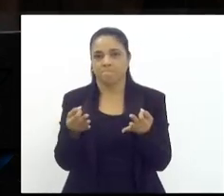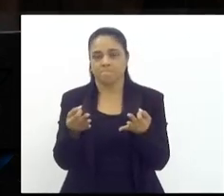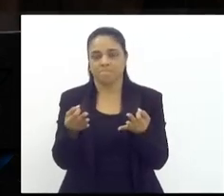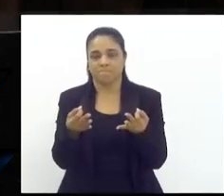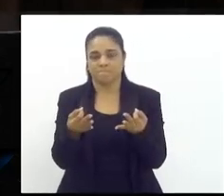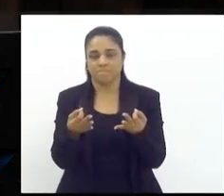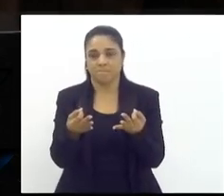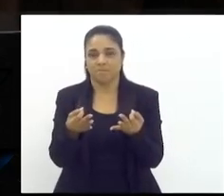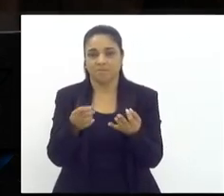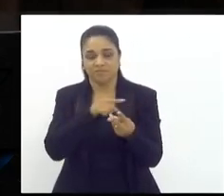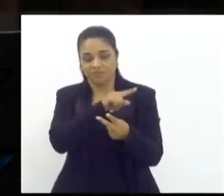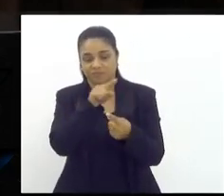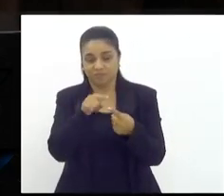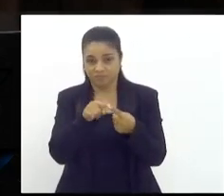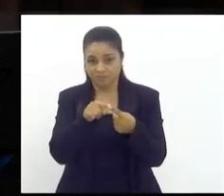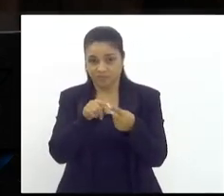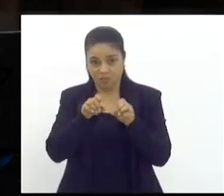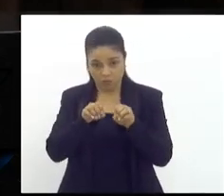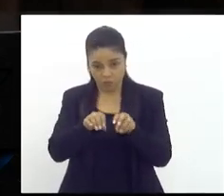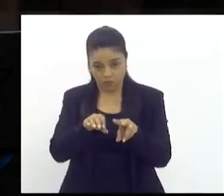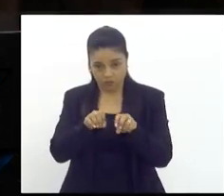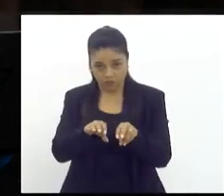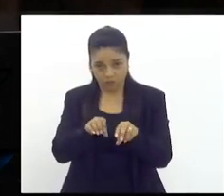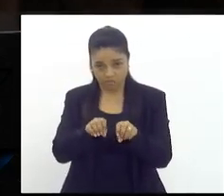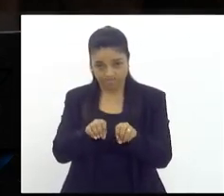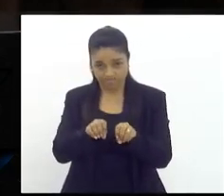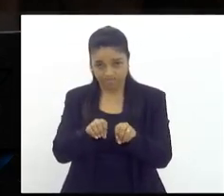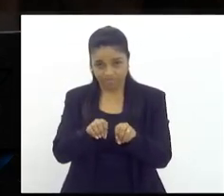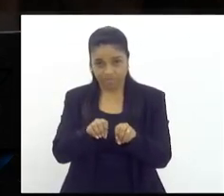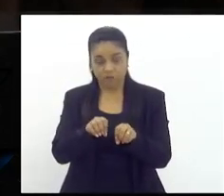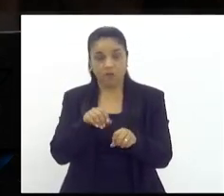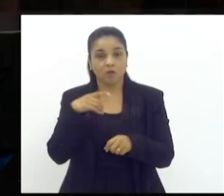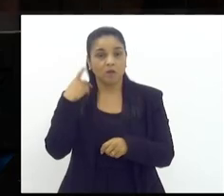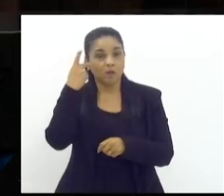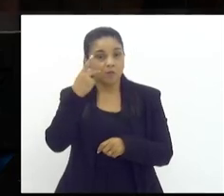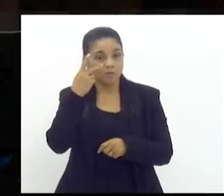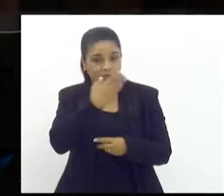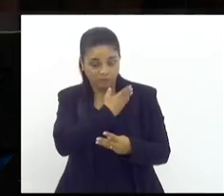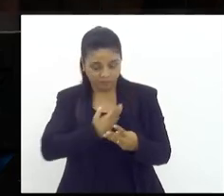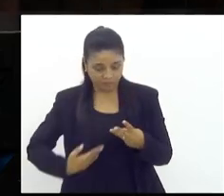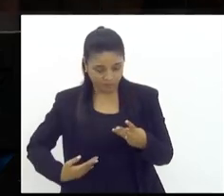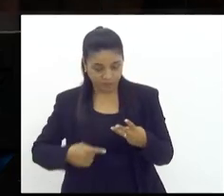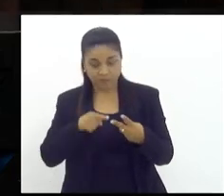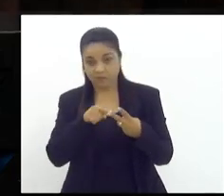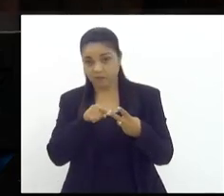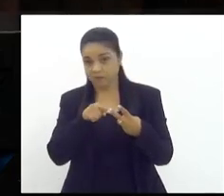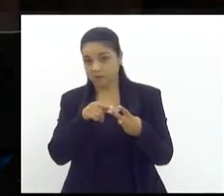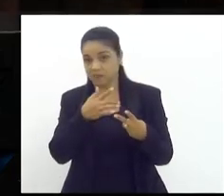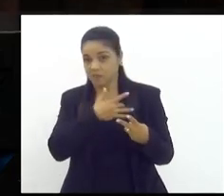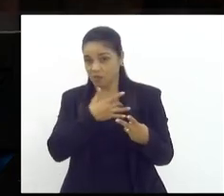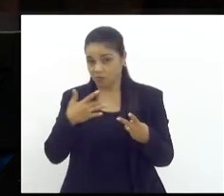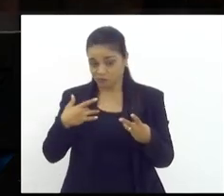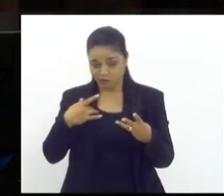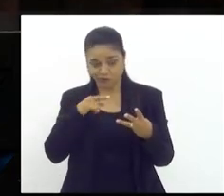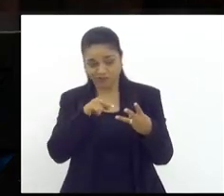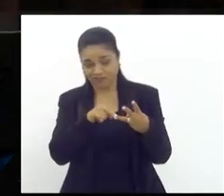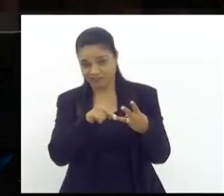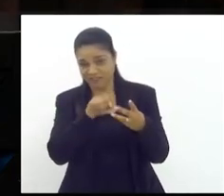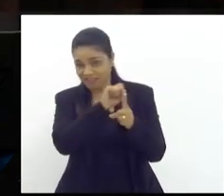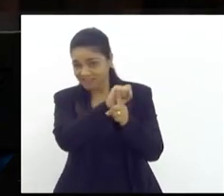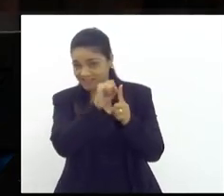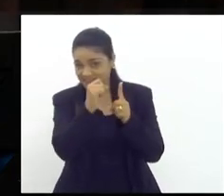que é a educação política pública da Saúde da Assistência